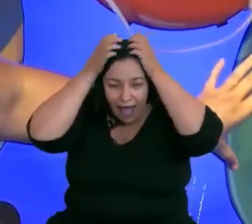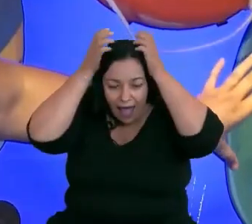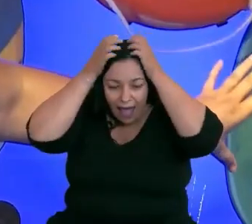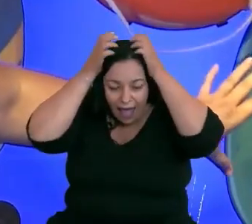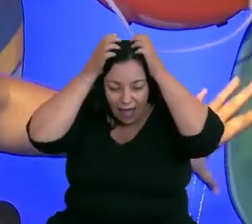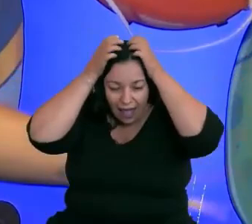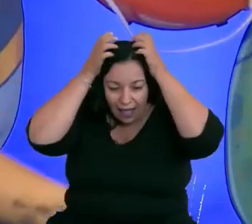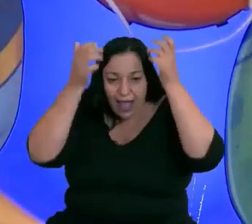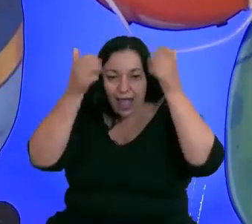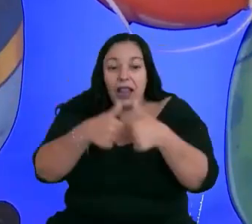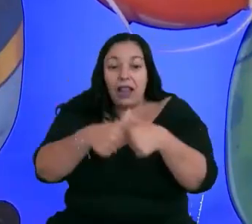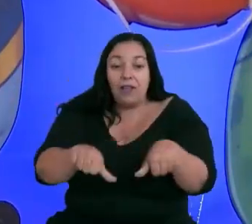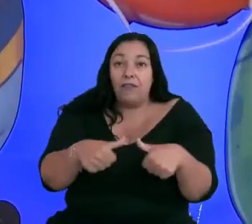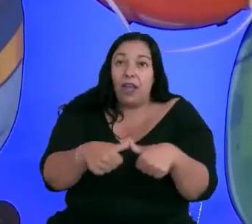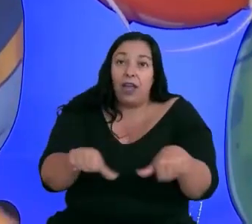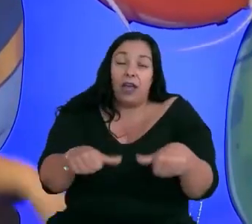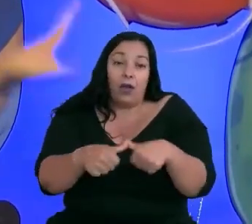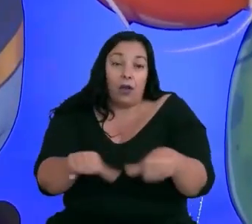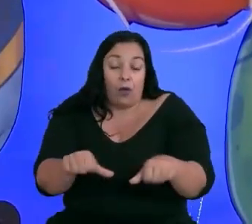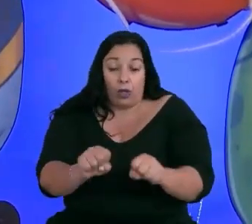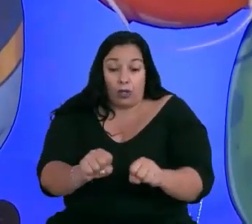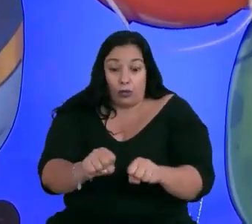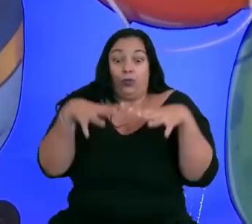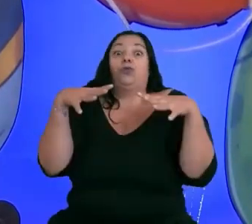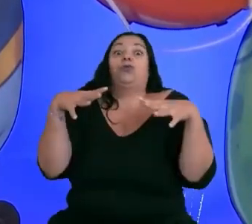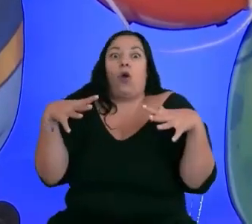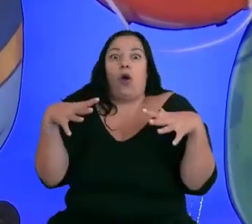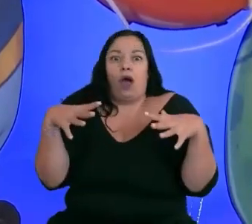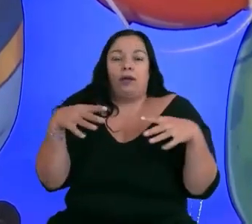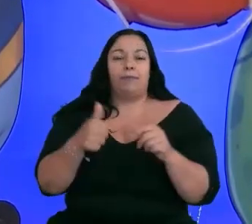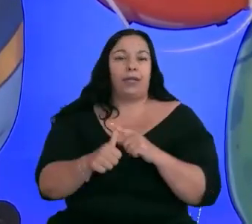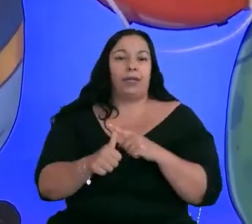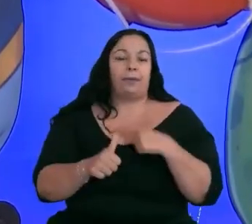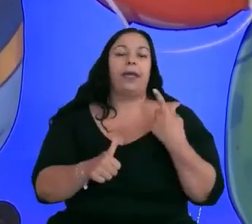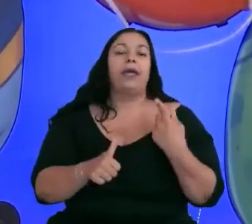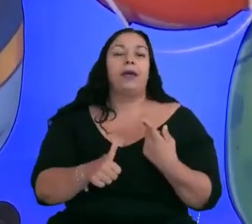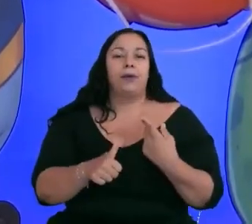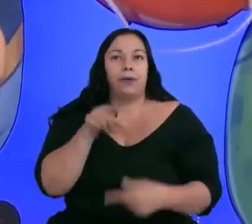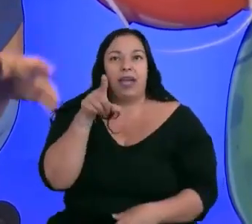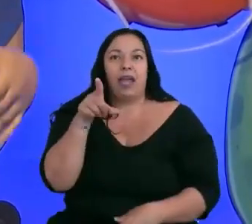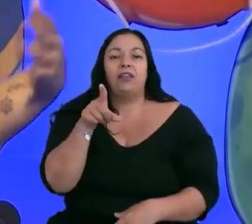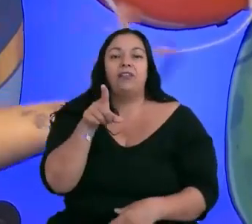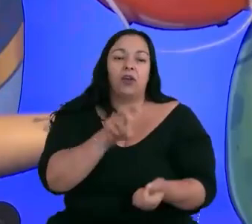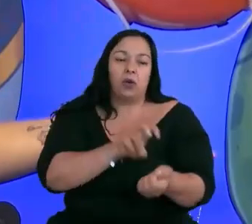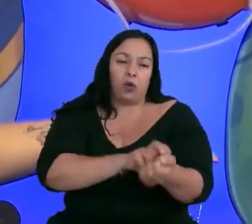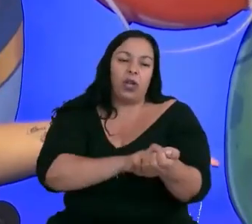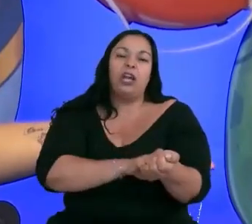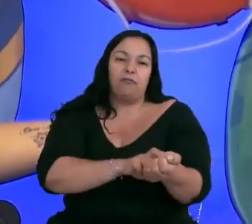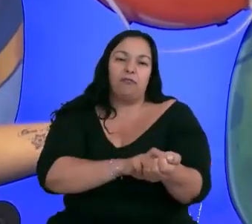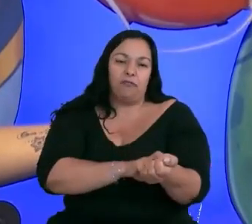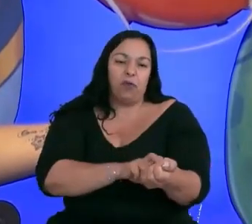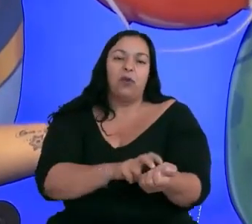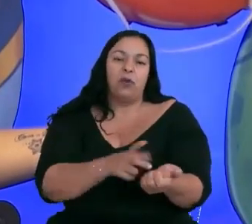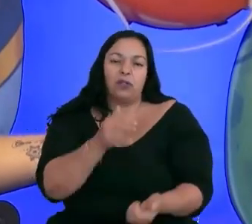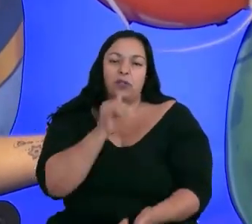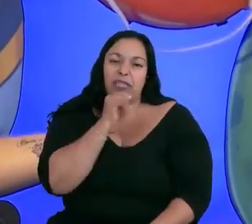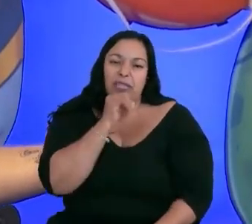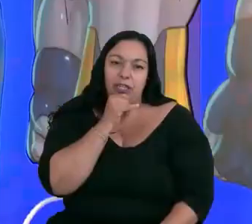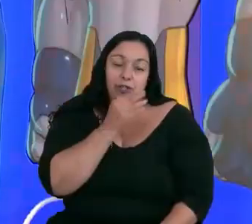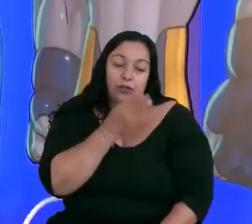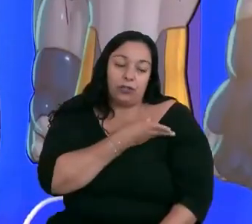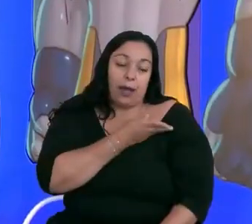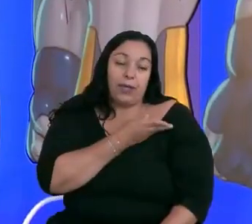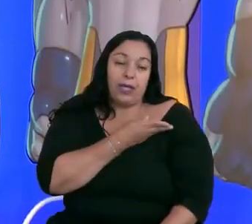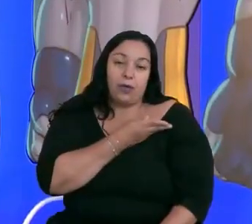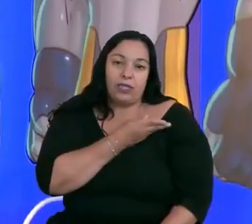perturbado, sabe? Porque ele assustou. Primeiro, ele ficou meio chateado, porque os amigos dele não tinham contado para ele,